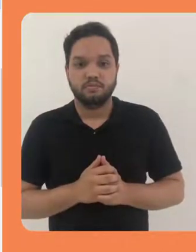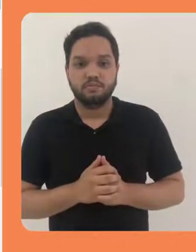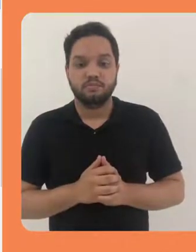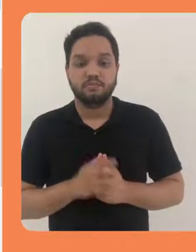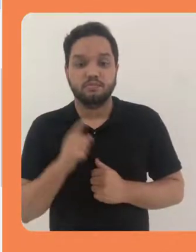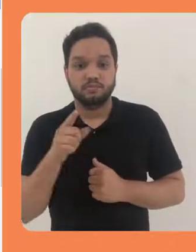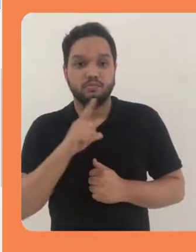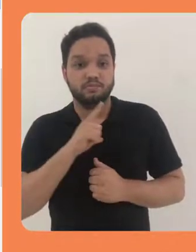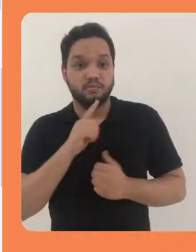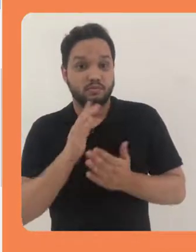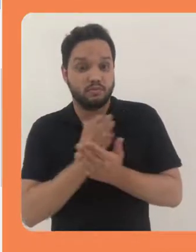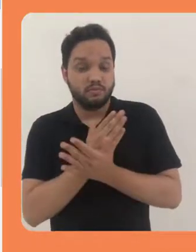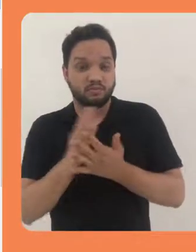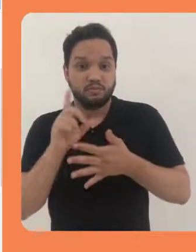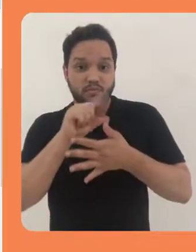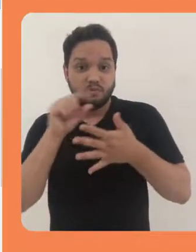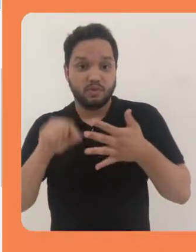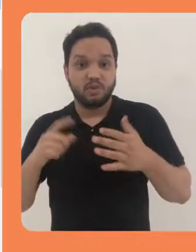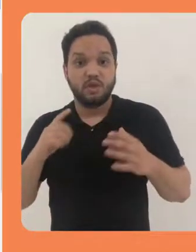parabéns